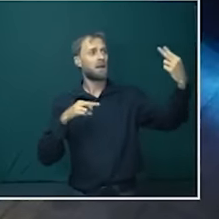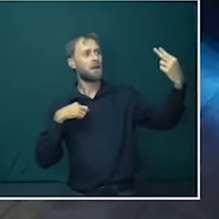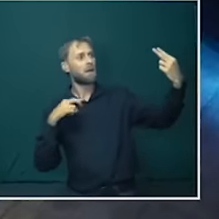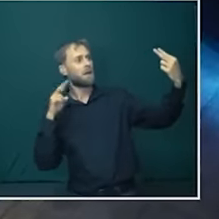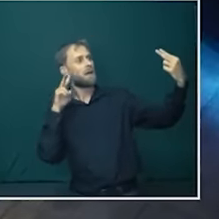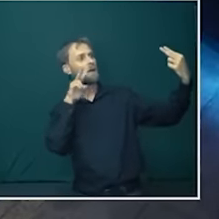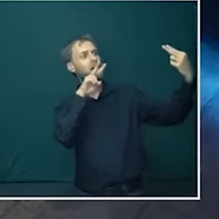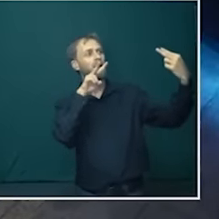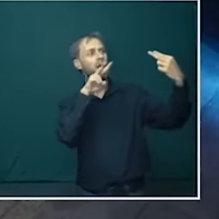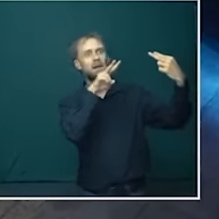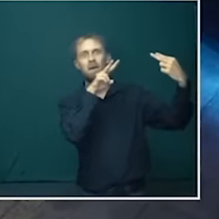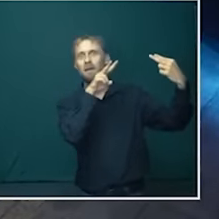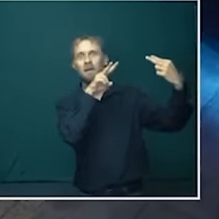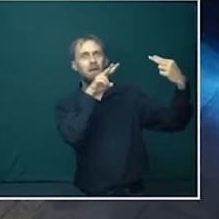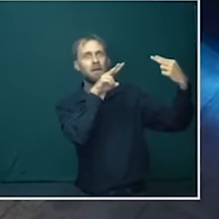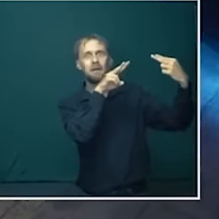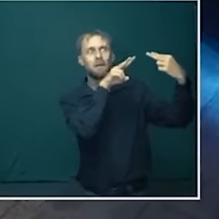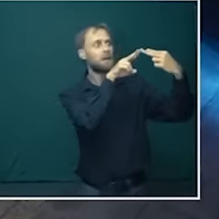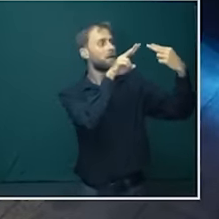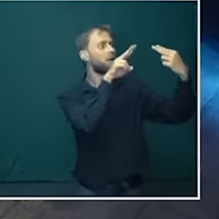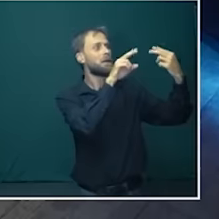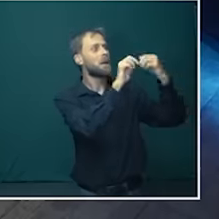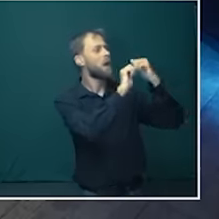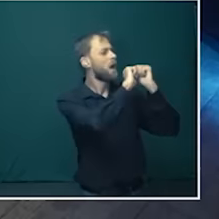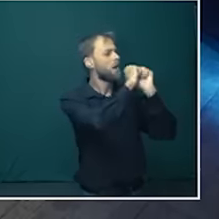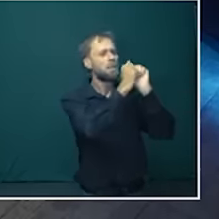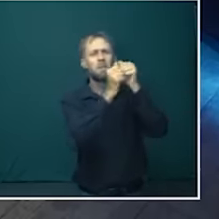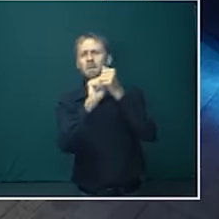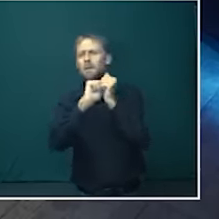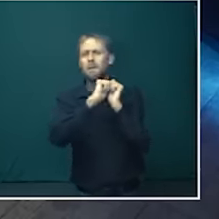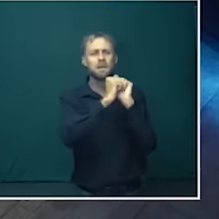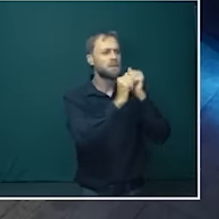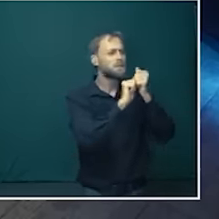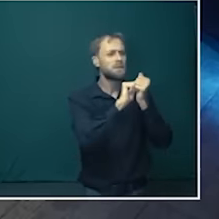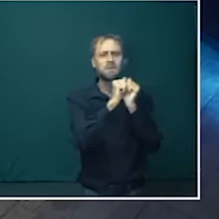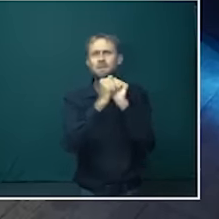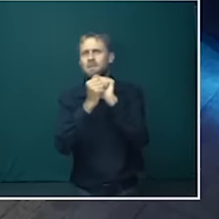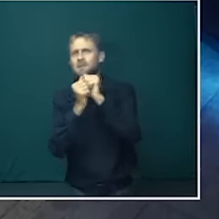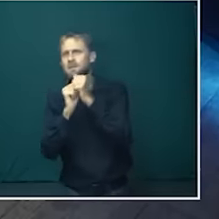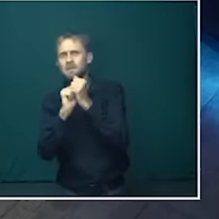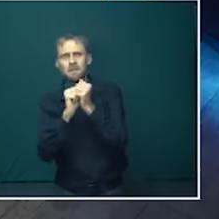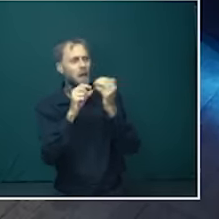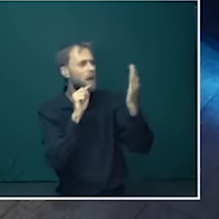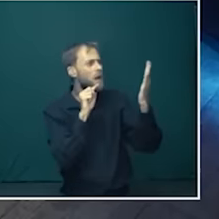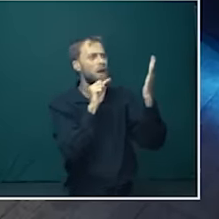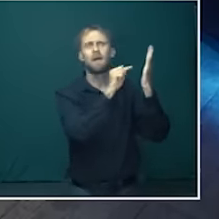esmaguei, tropecei no sorvete, colei no seu gosto, eu queimei a língua. Fui na ponta do queixo.